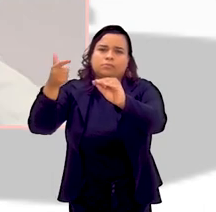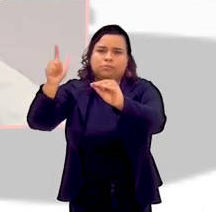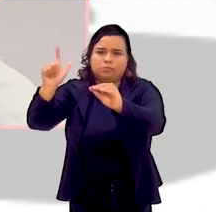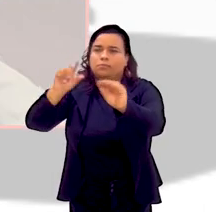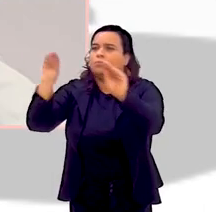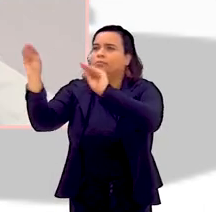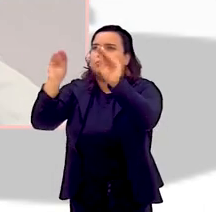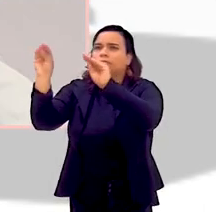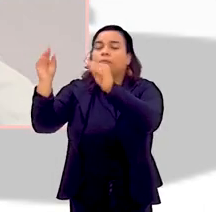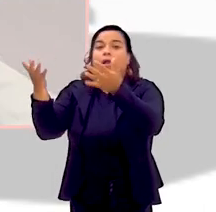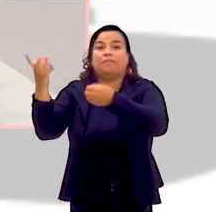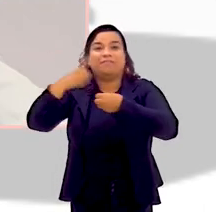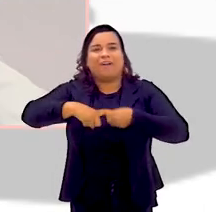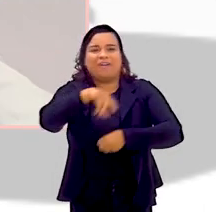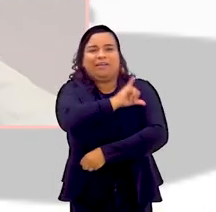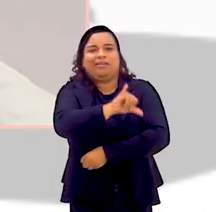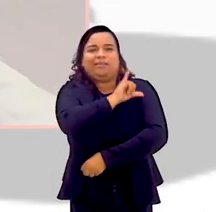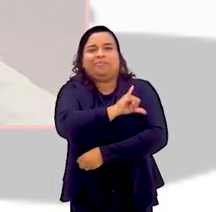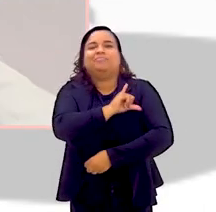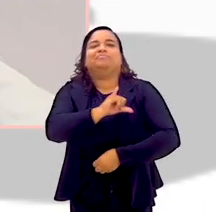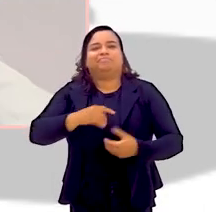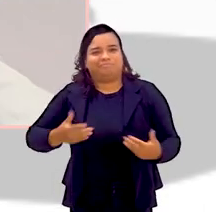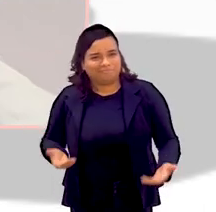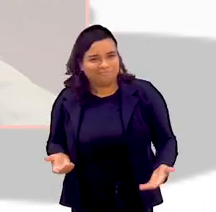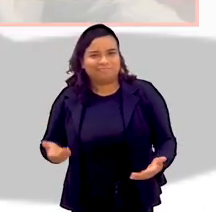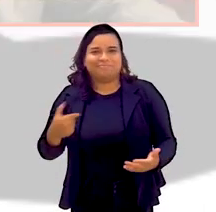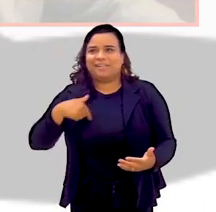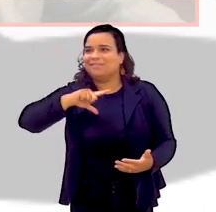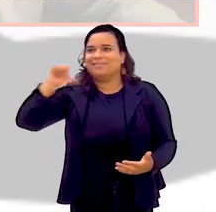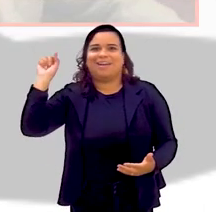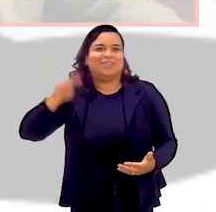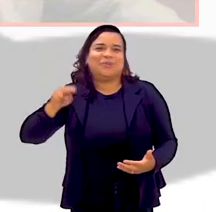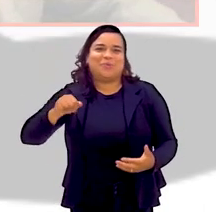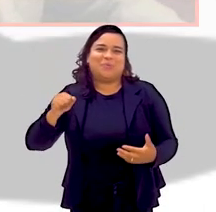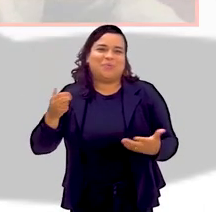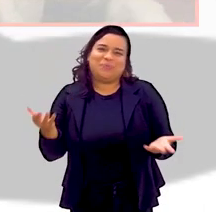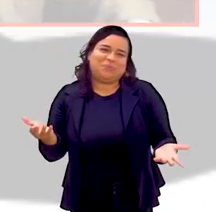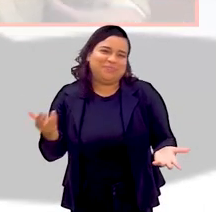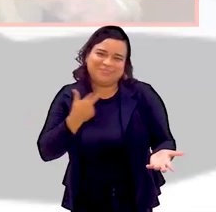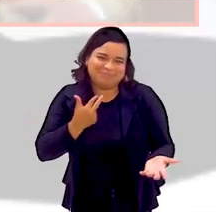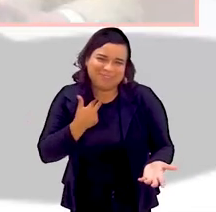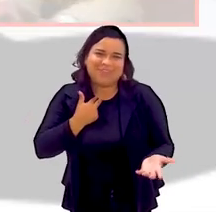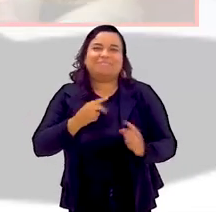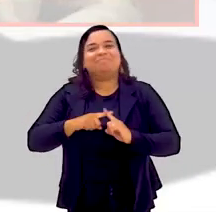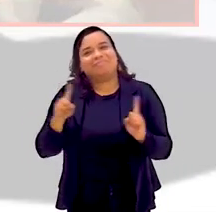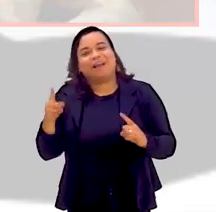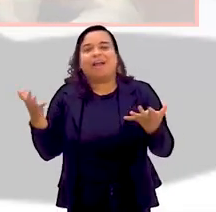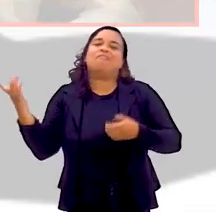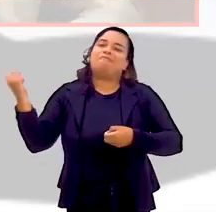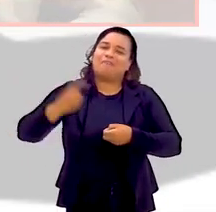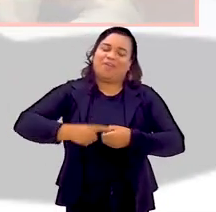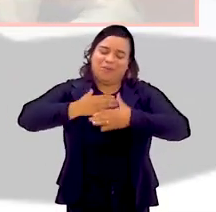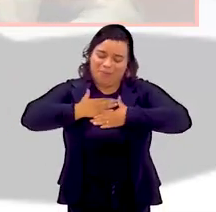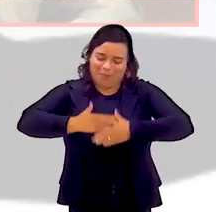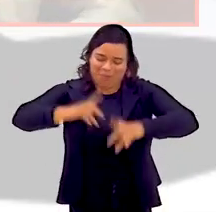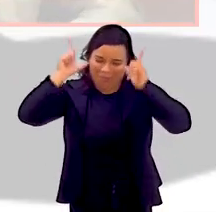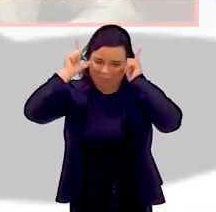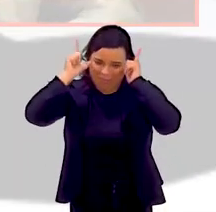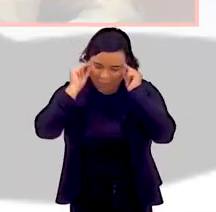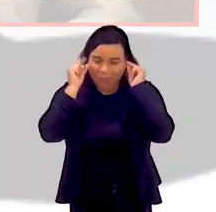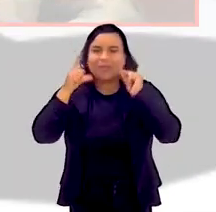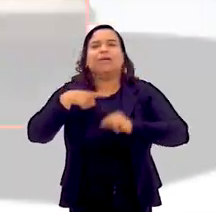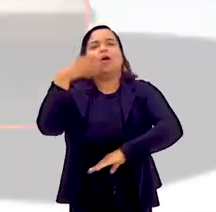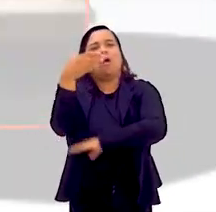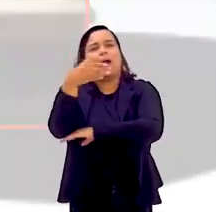volta ao Rio de Janeiro, em que, de onde nunca devia ter saído, mas em suma, com a super oferta agora que nós temos